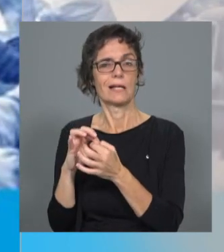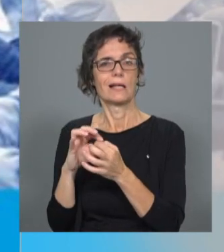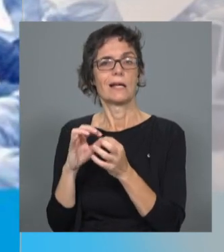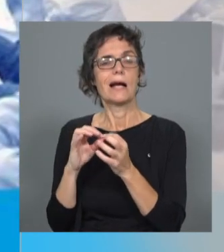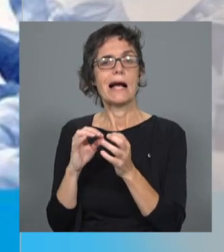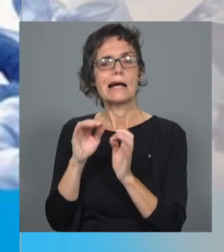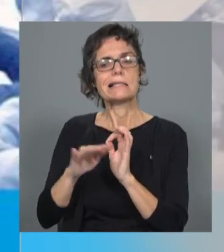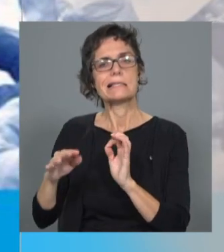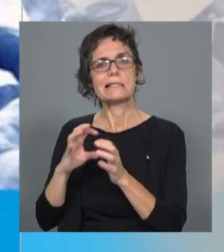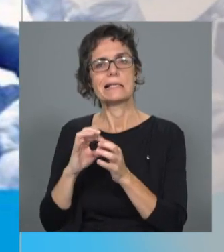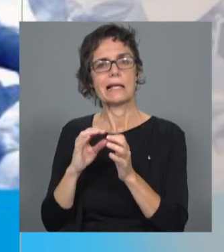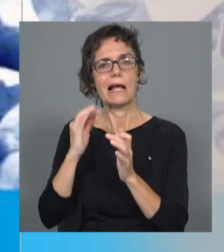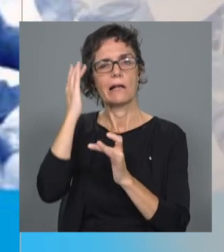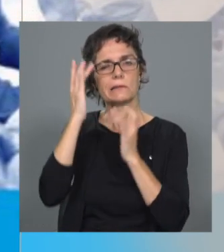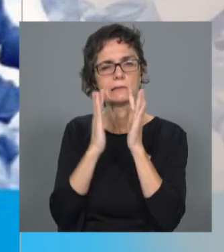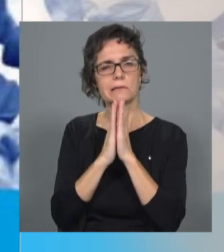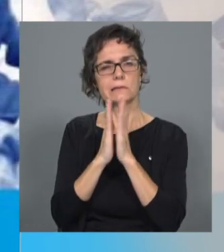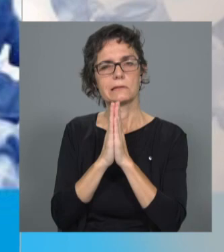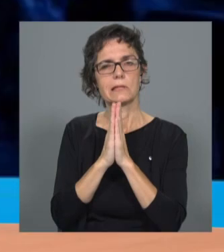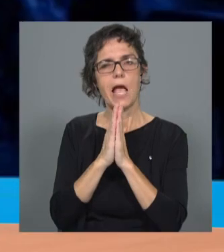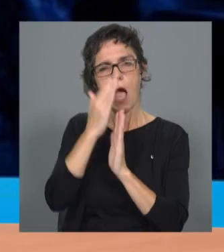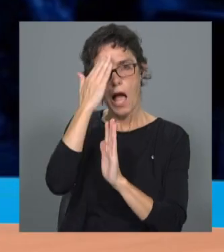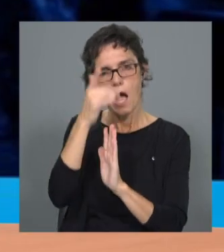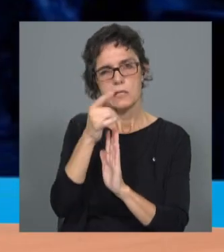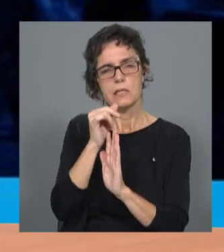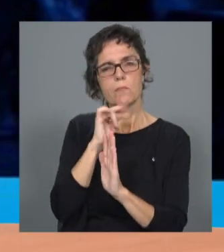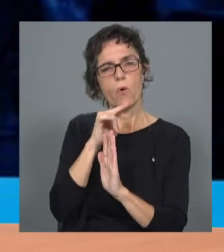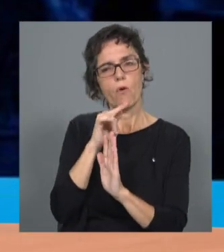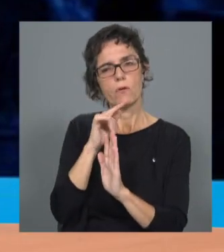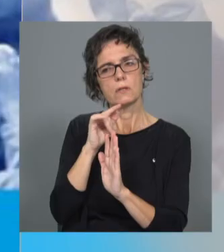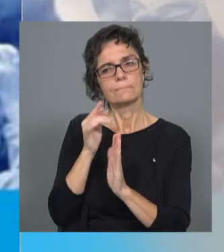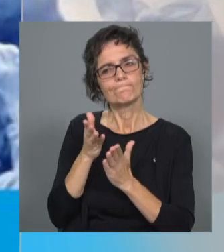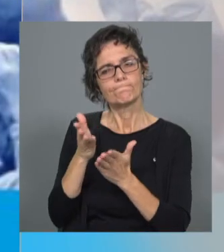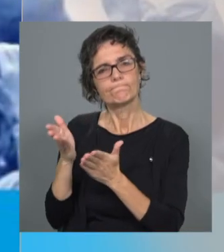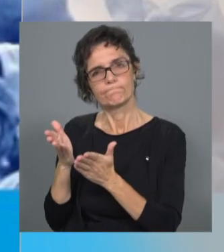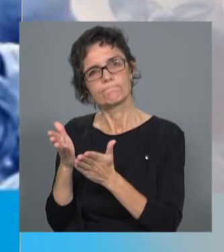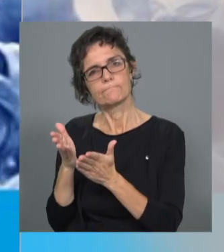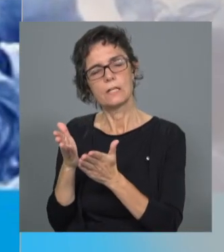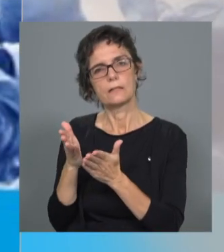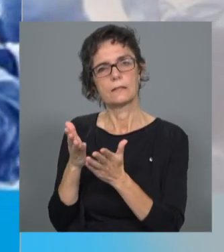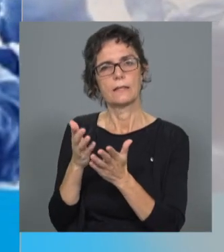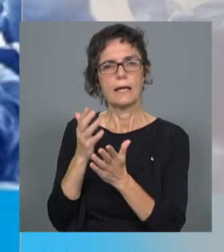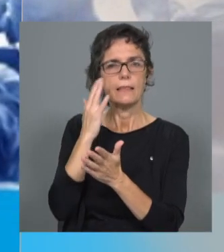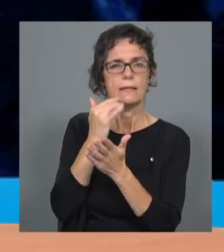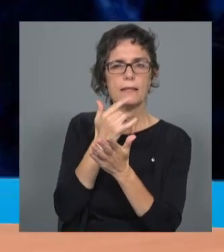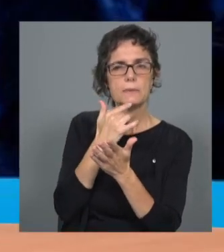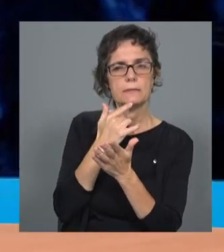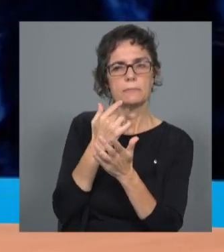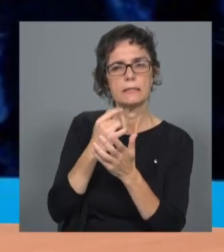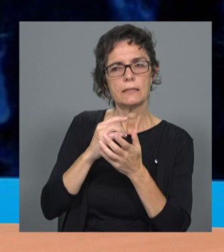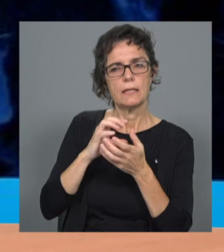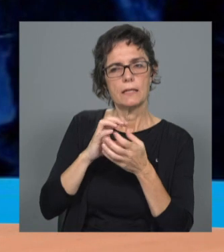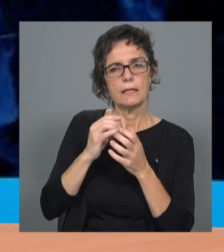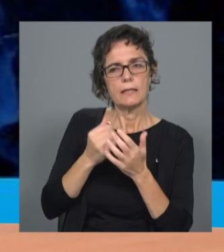papel, dão alguma ajuda a encontrar sentido, enfim, a integrar os acontecimentos inesperados? Claro que sim. A